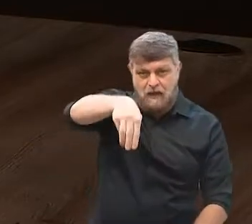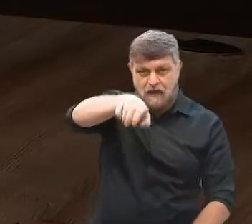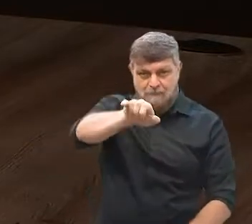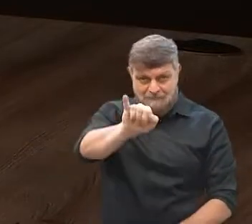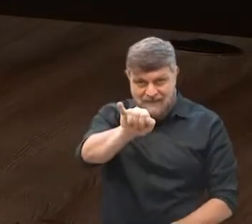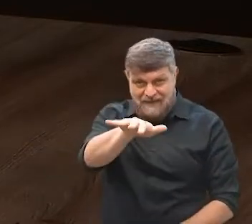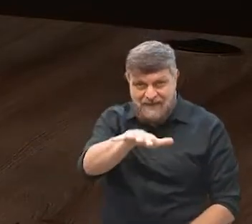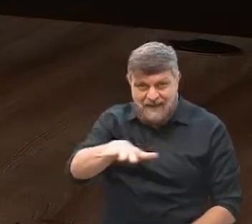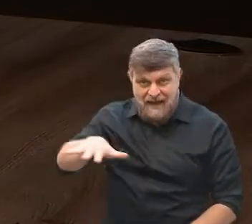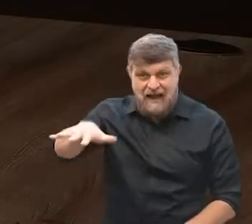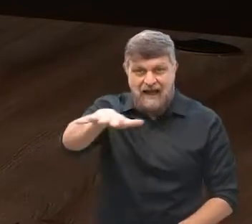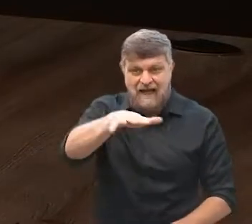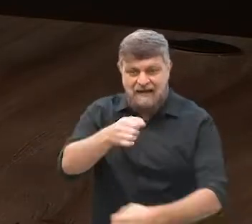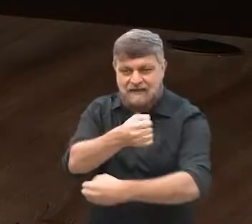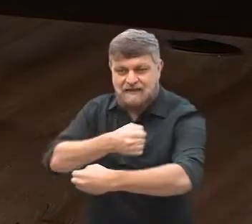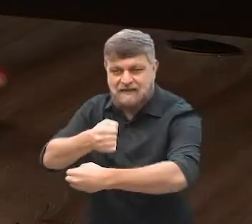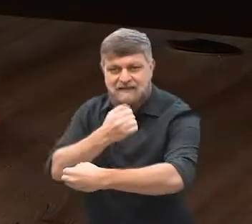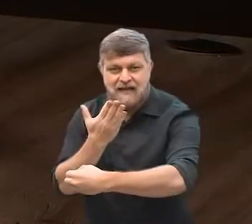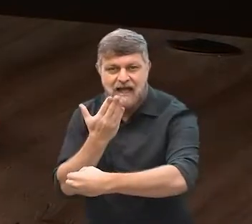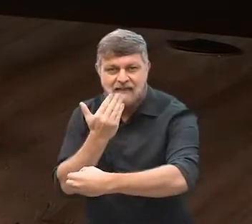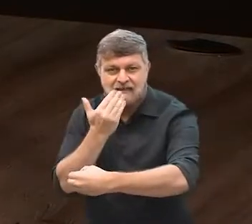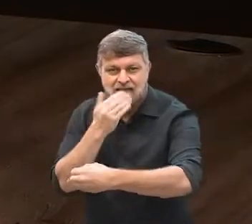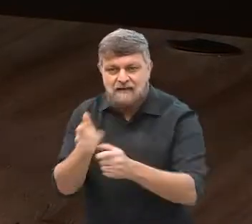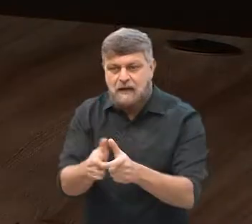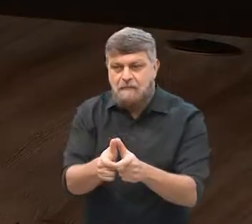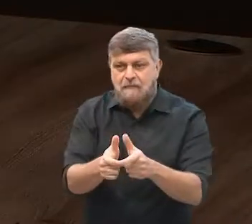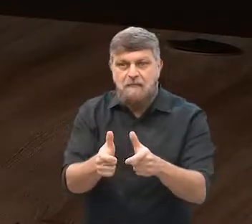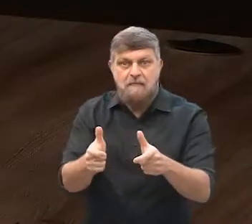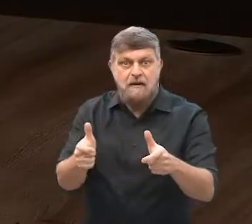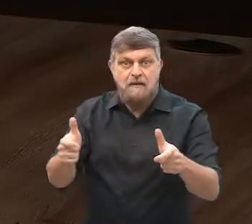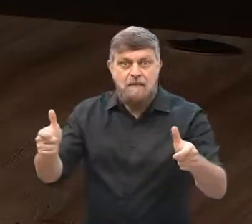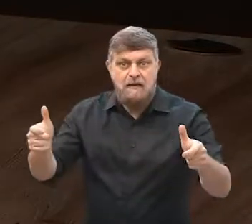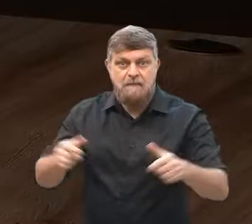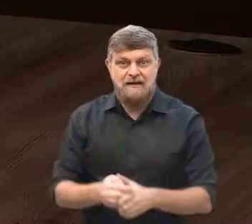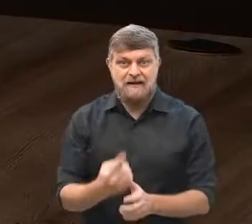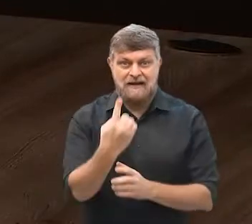no segmento de alimentação aumentou